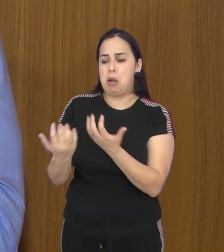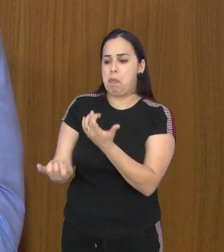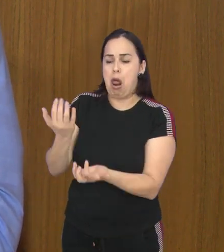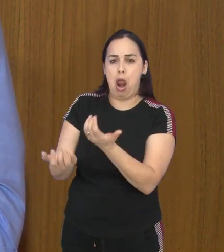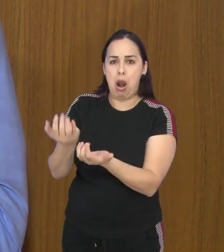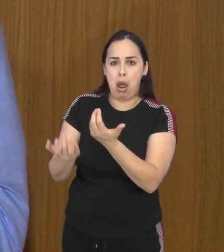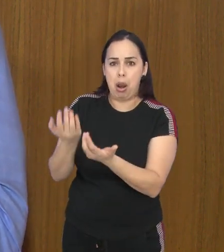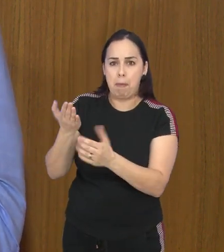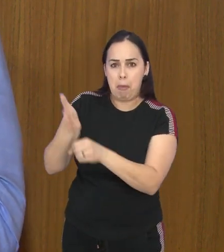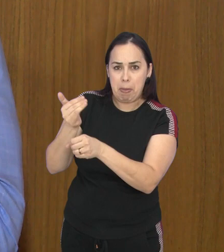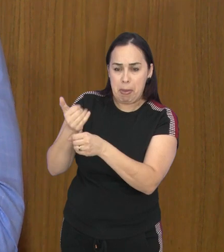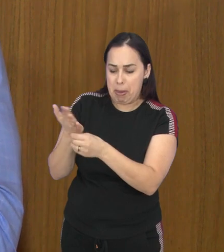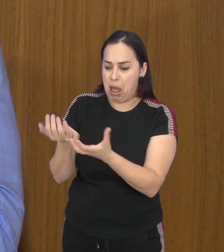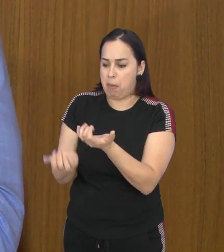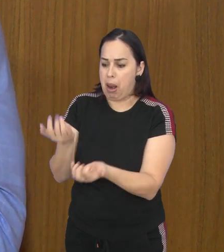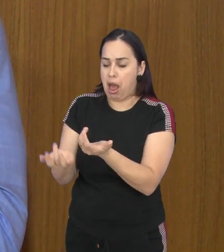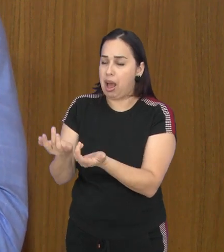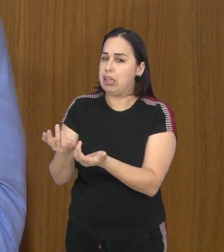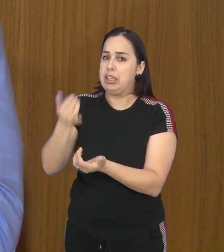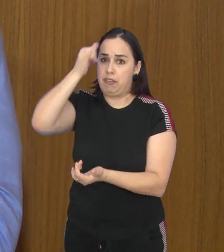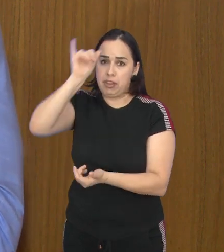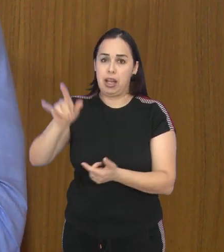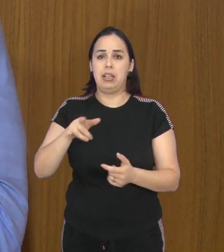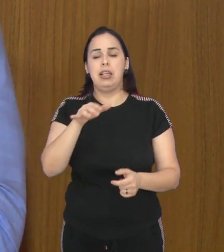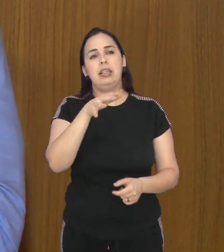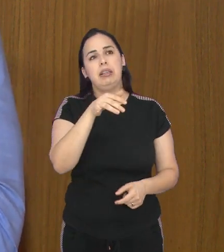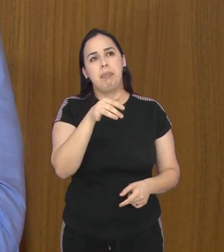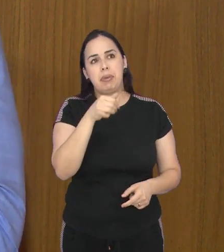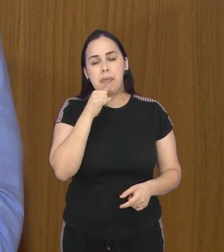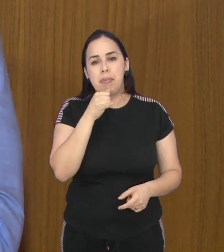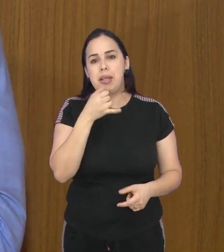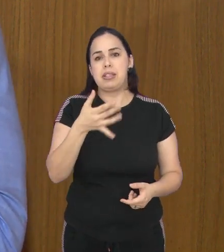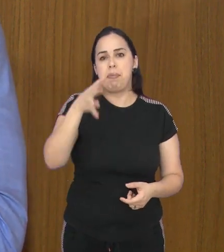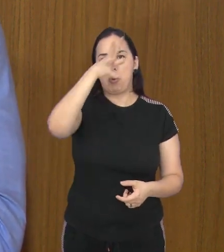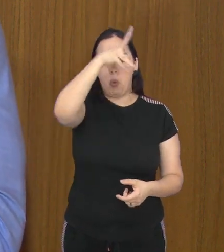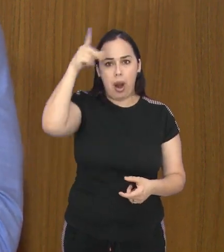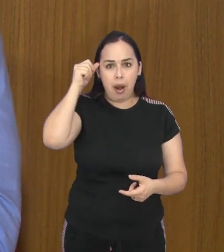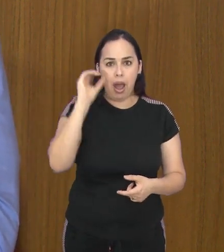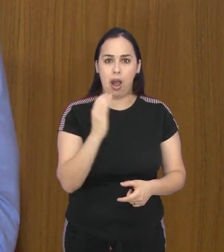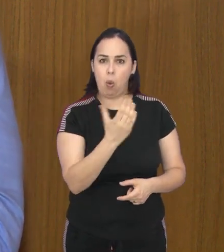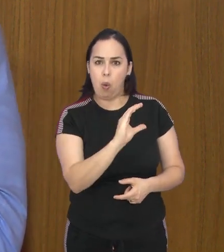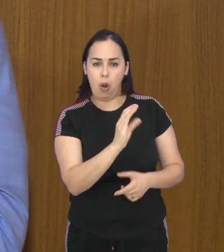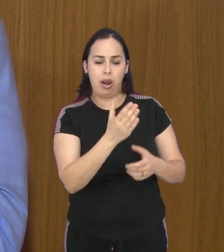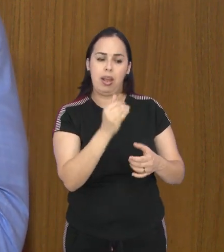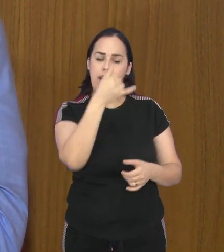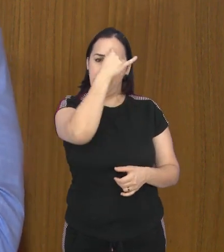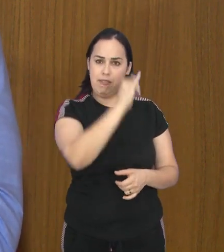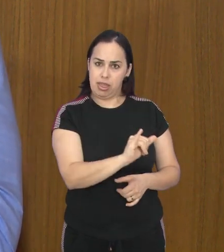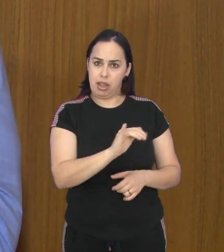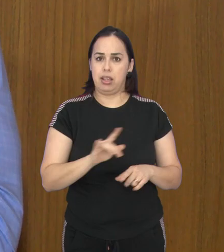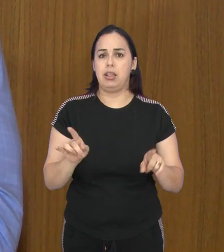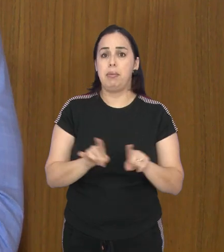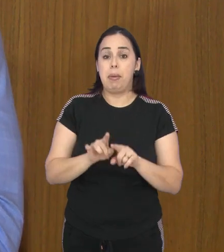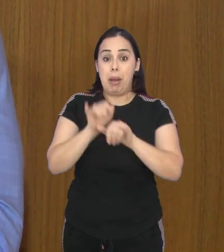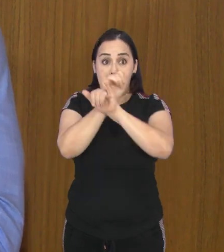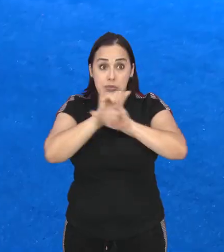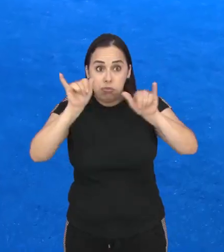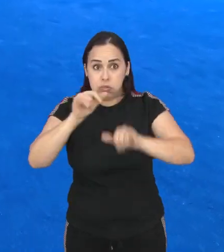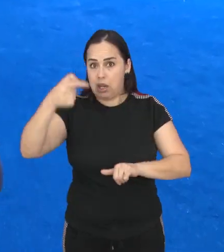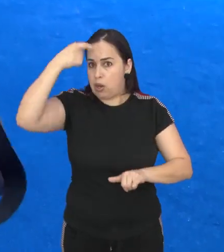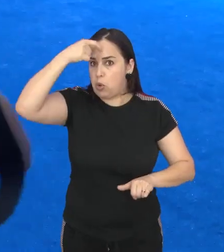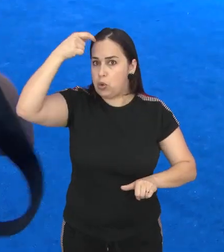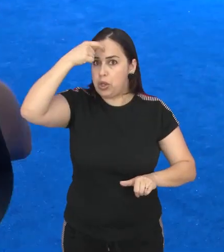refinadas frituras bebidas muito a refrigerantes esses sucos muito doces né